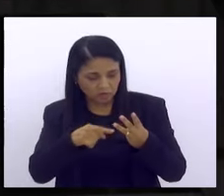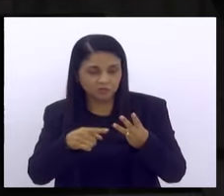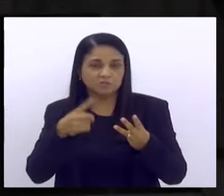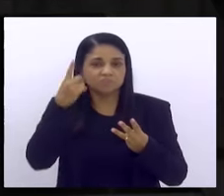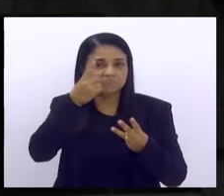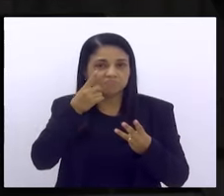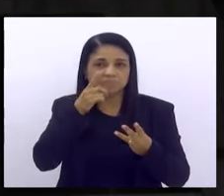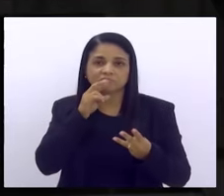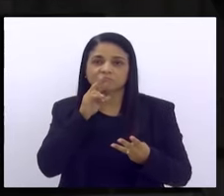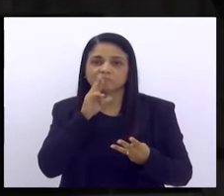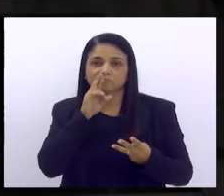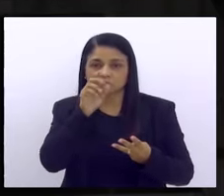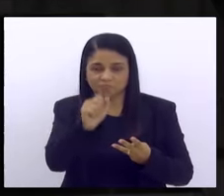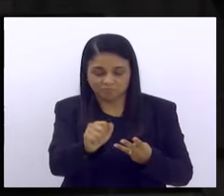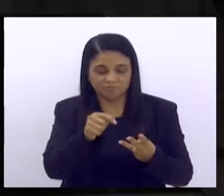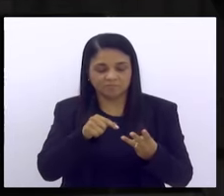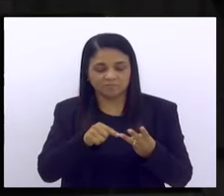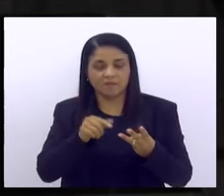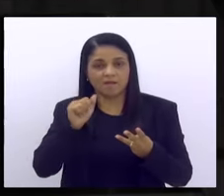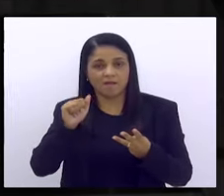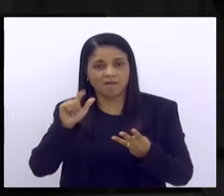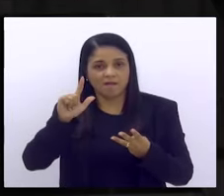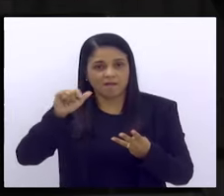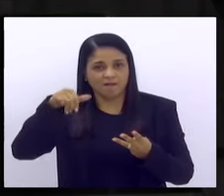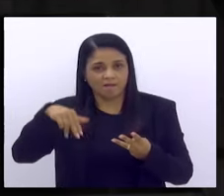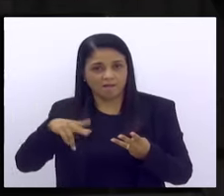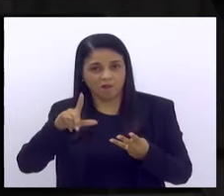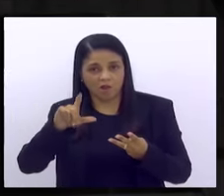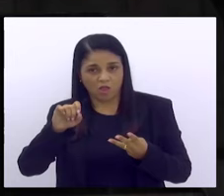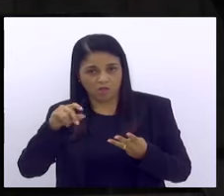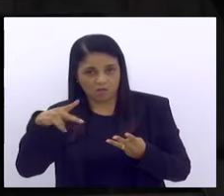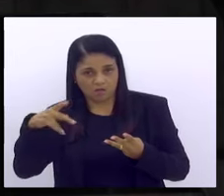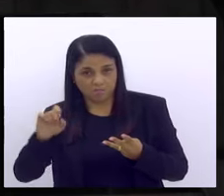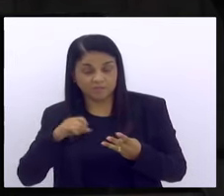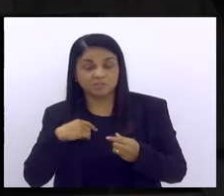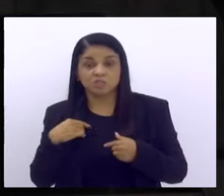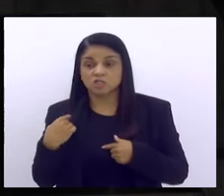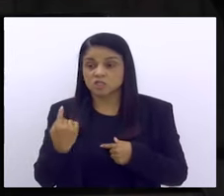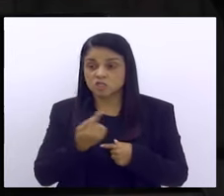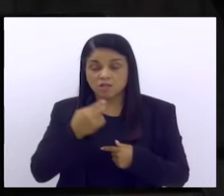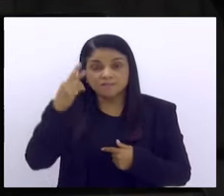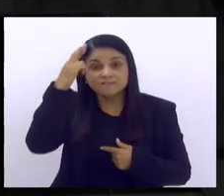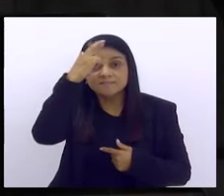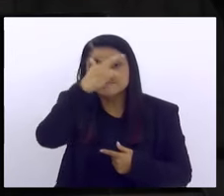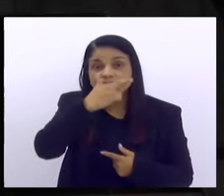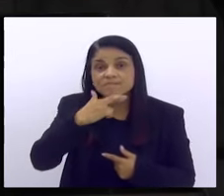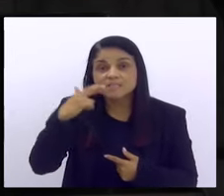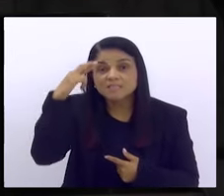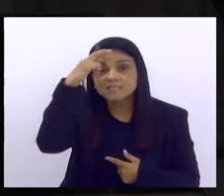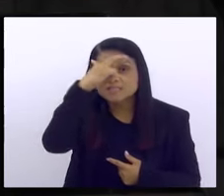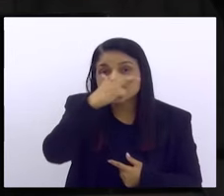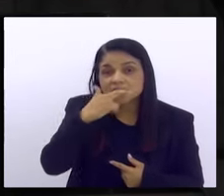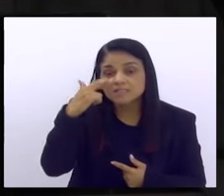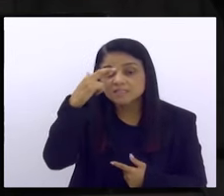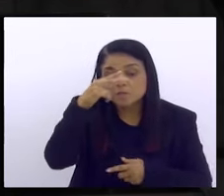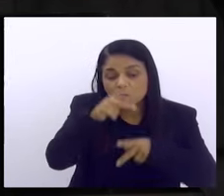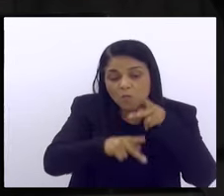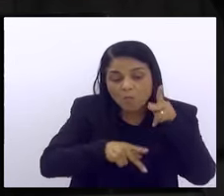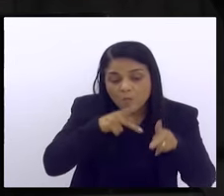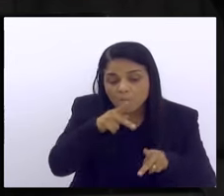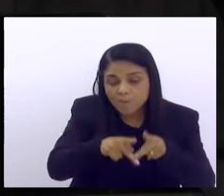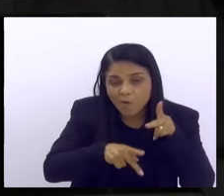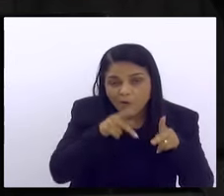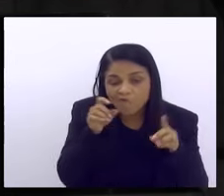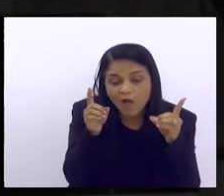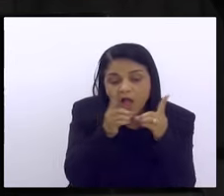Rodrigo Amorim, deputado Alan Lopes. Nós estamos fiscalizando para que o povo tenha um